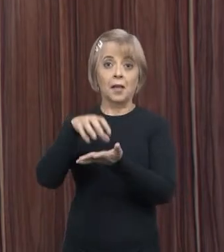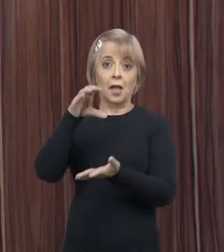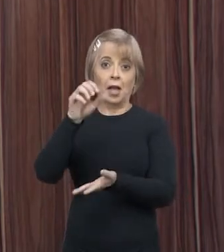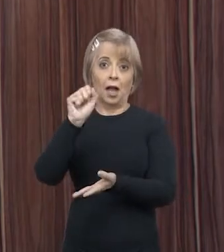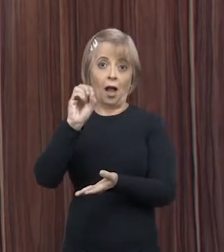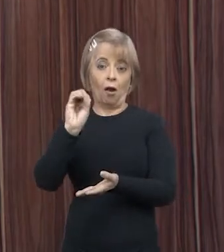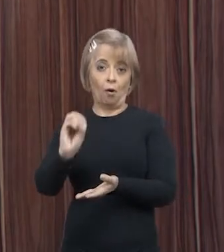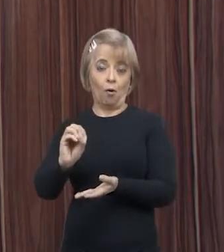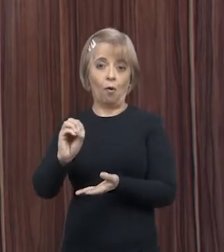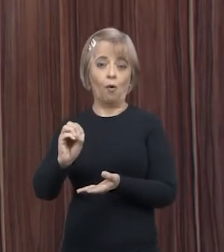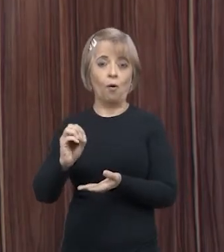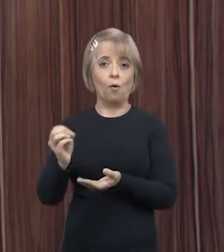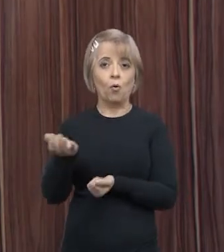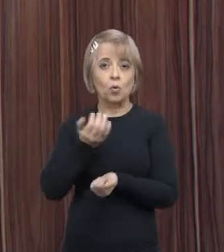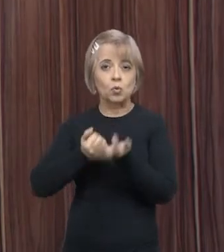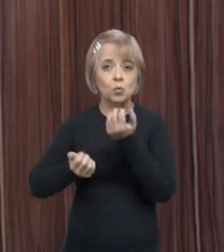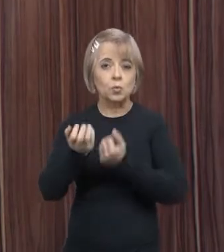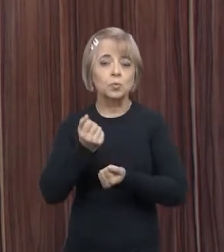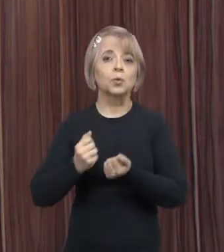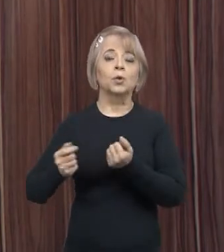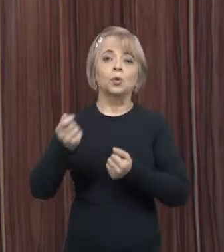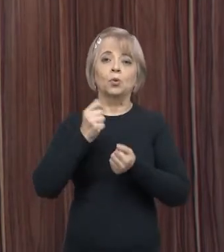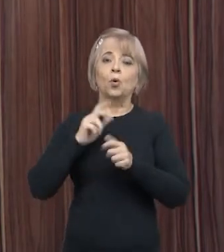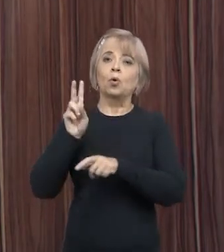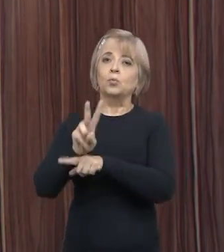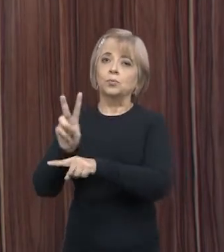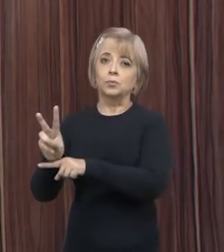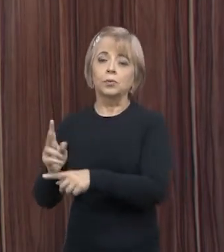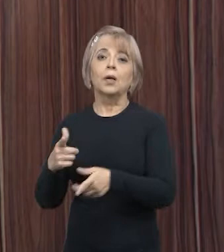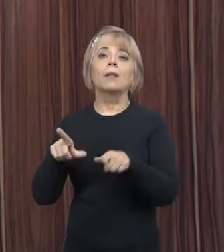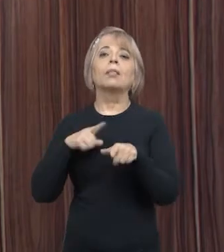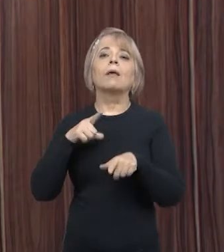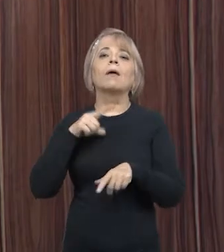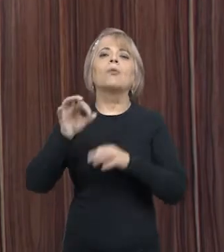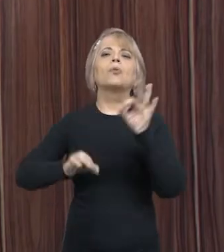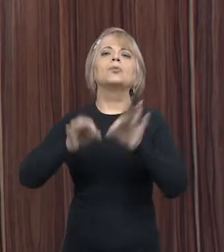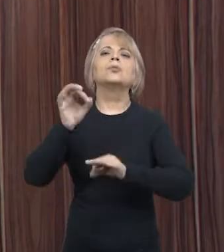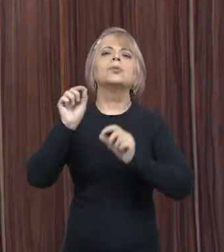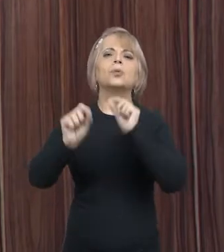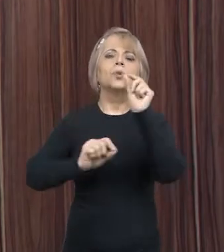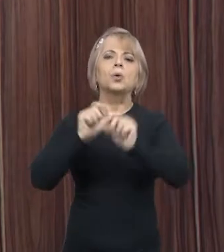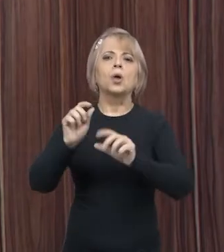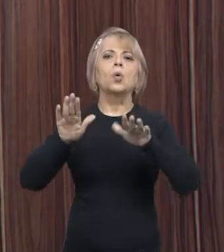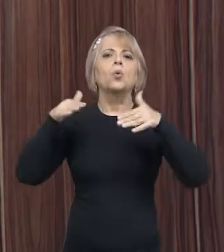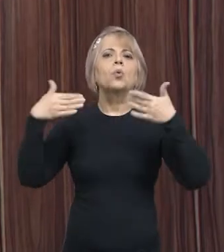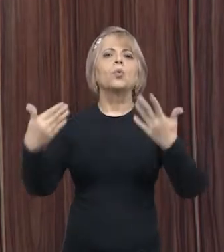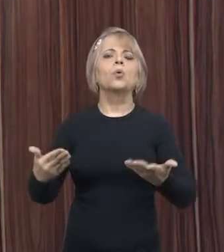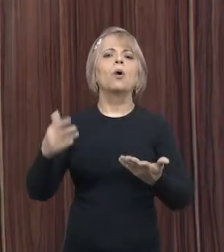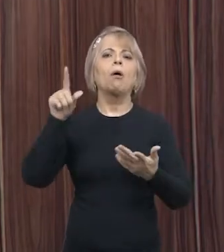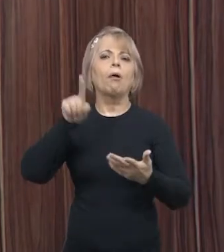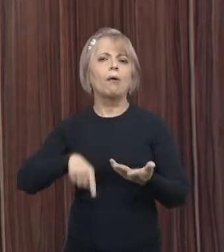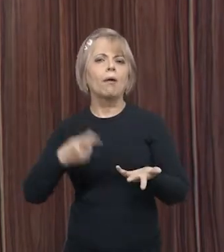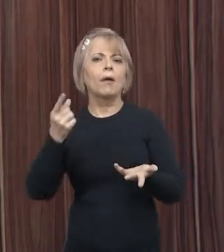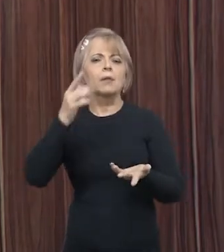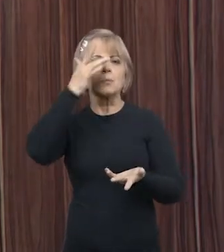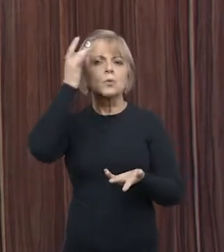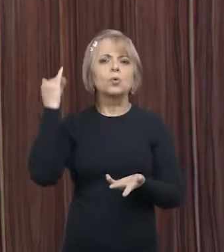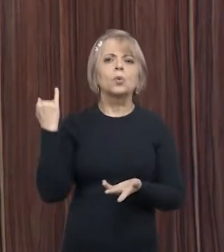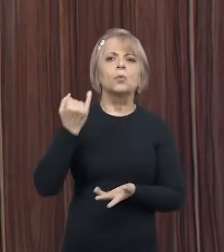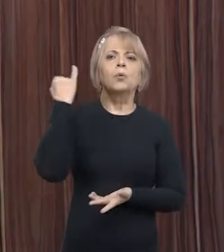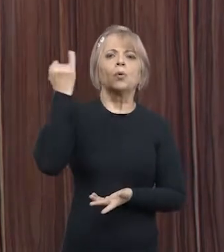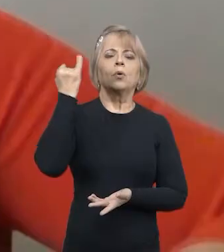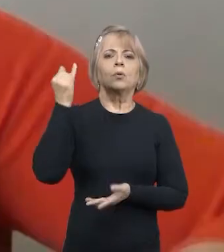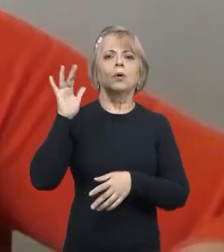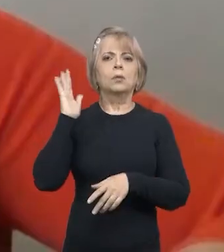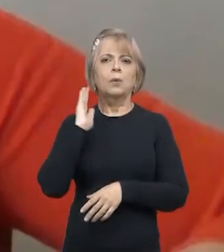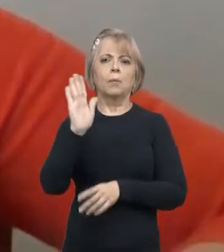Contribuinte, ele tem diversas iniciativas junto aos promotores de justiça, né? Então, quais são aquelas que a senhora acha relevante a gente estar